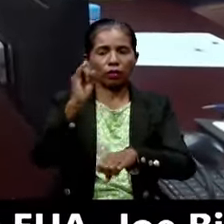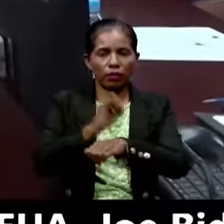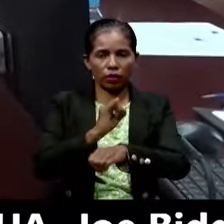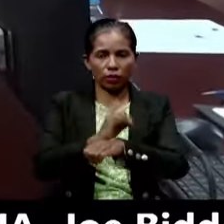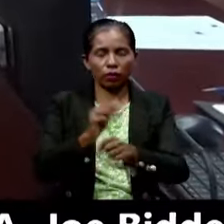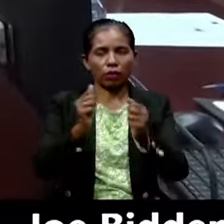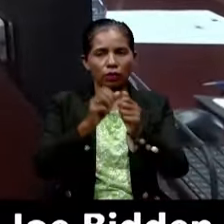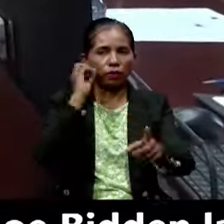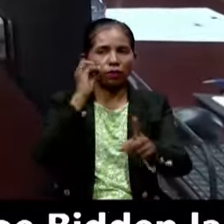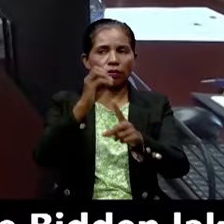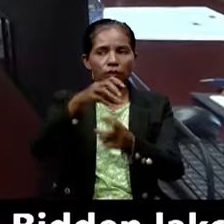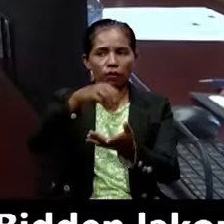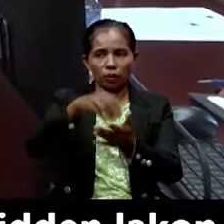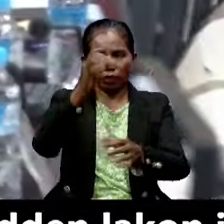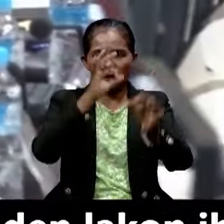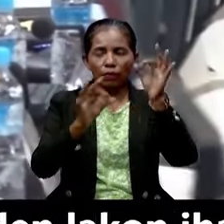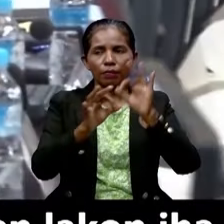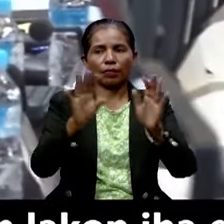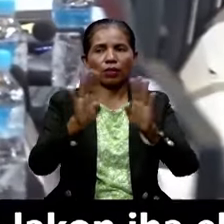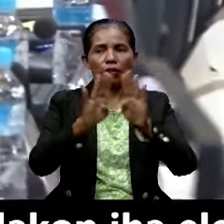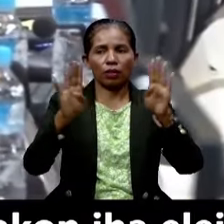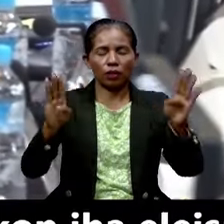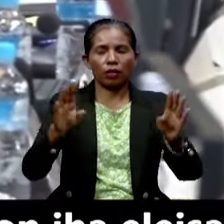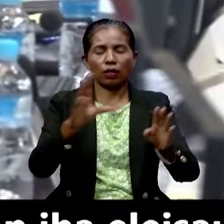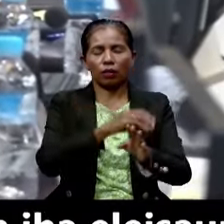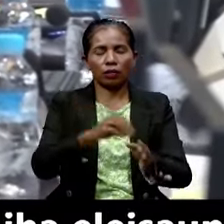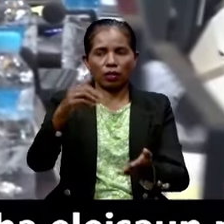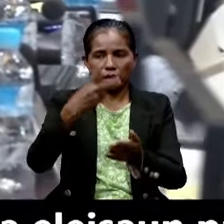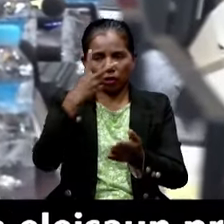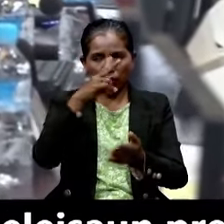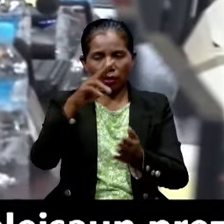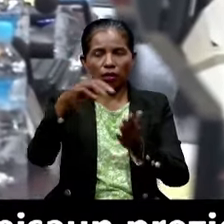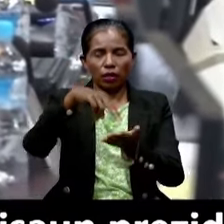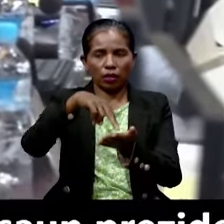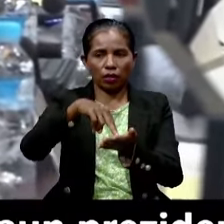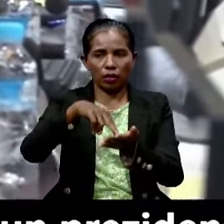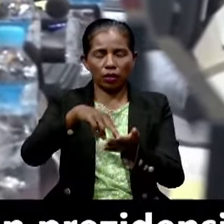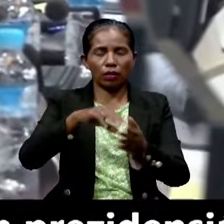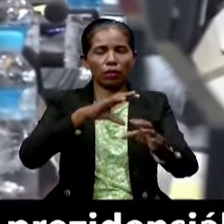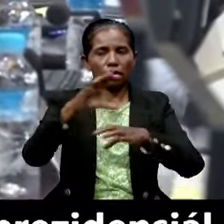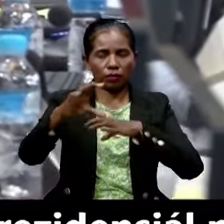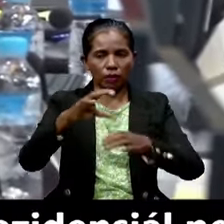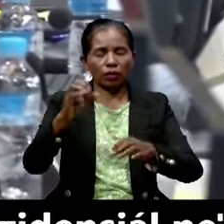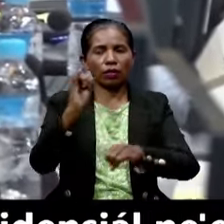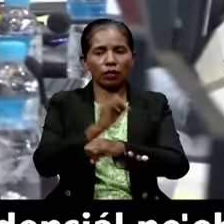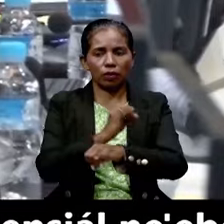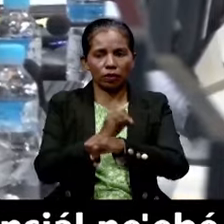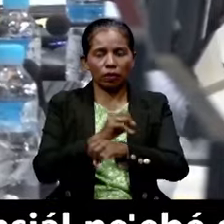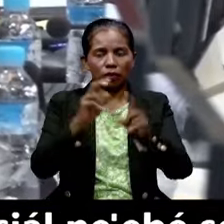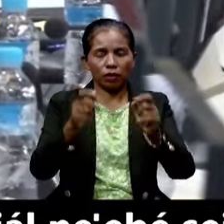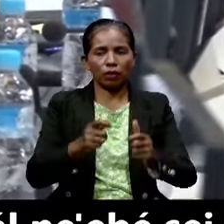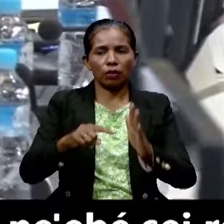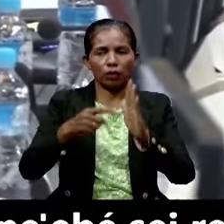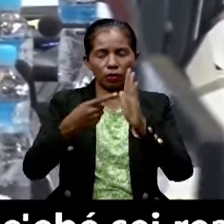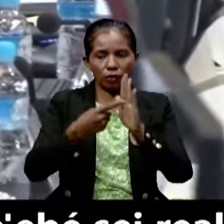O objetivo é garantir a abertura, alteração e renovação do estabelecimento comercial e industrial, tem que haver